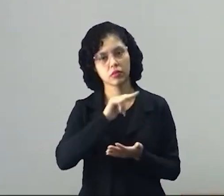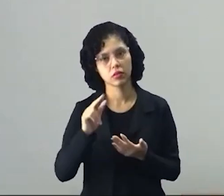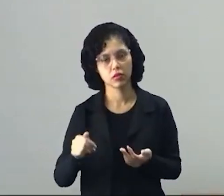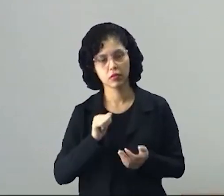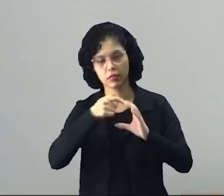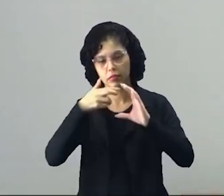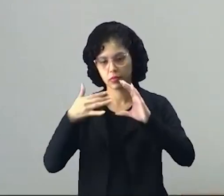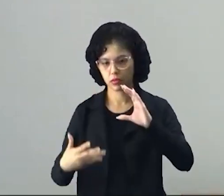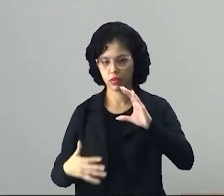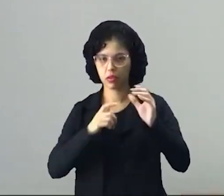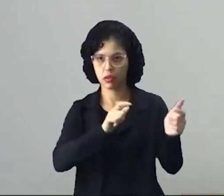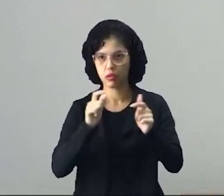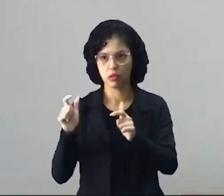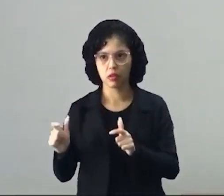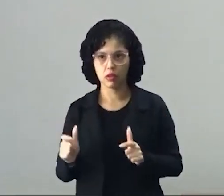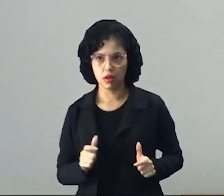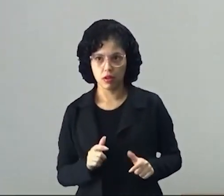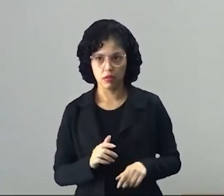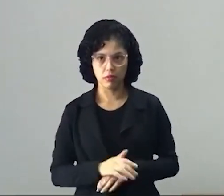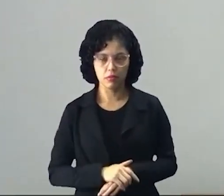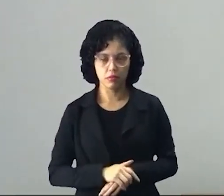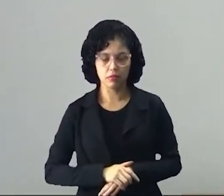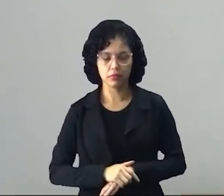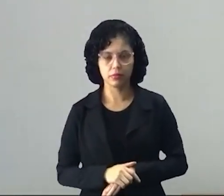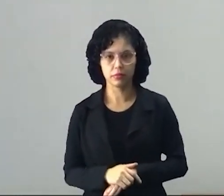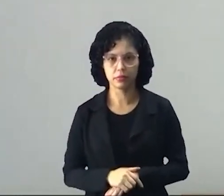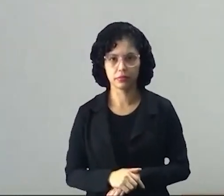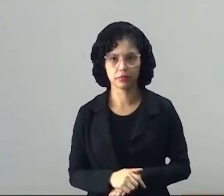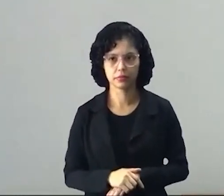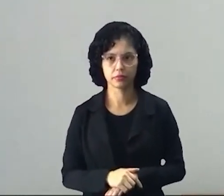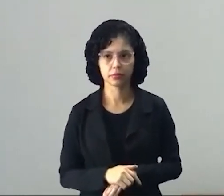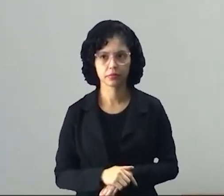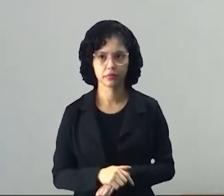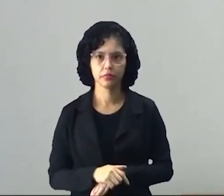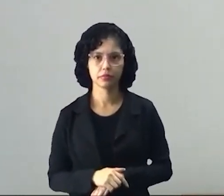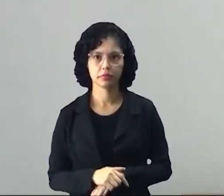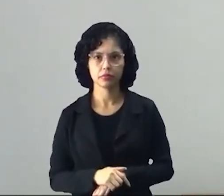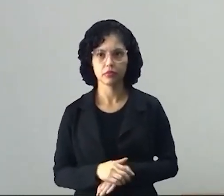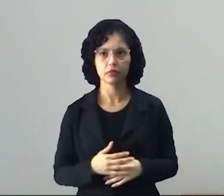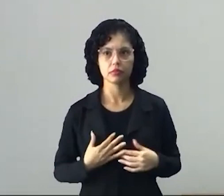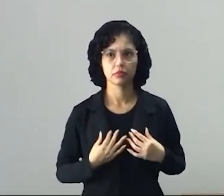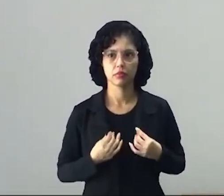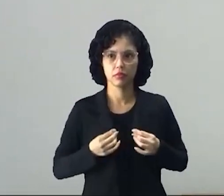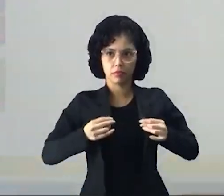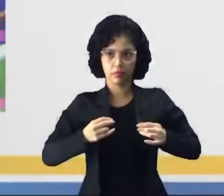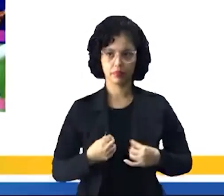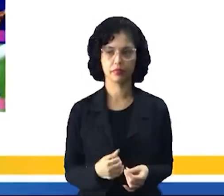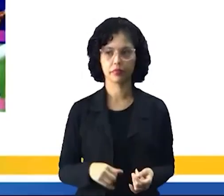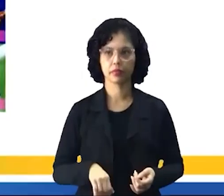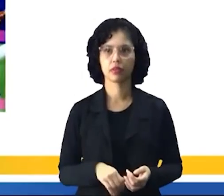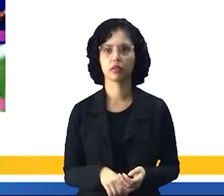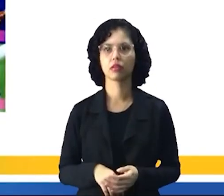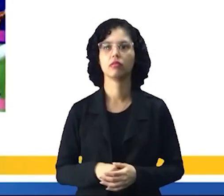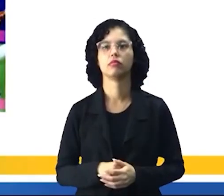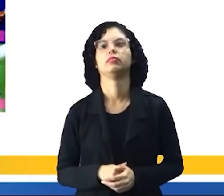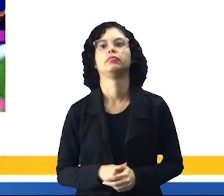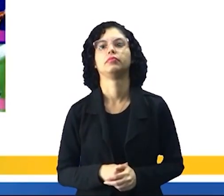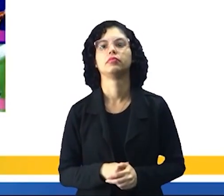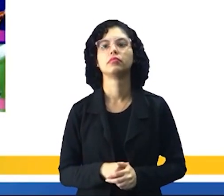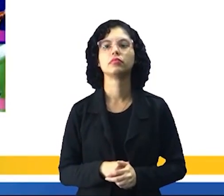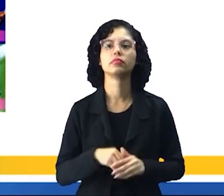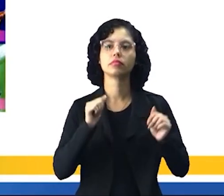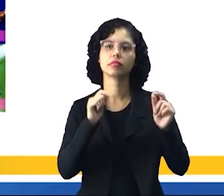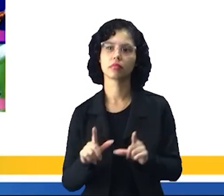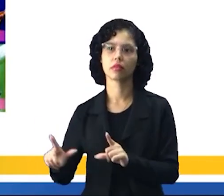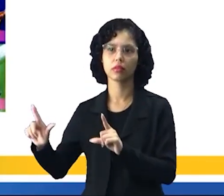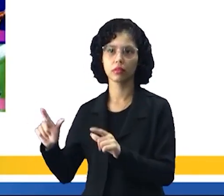diversidade de ambientes, logo a gente vai ter uma variação maior de espécies, ok? Vamos avançar também, trazer no próximo